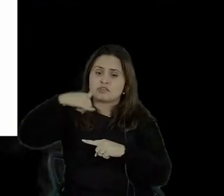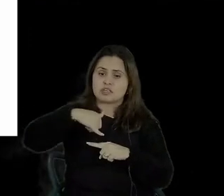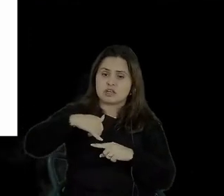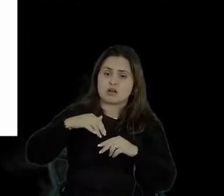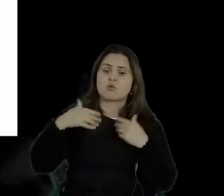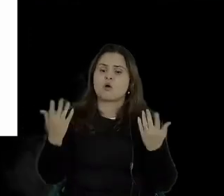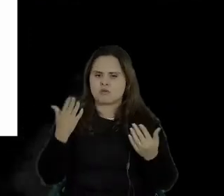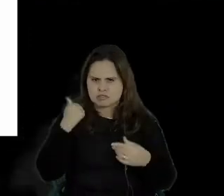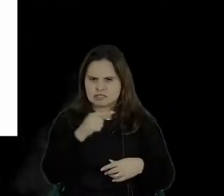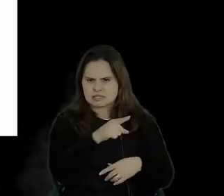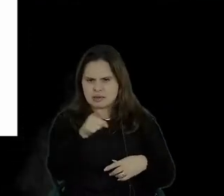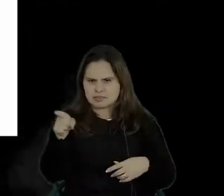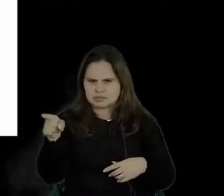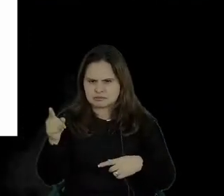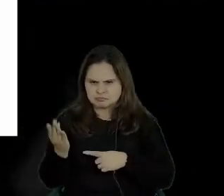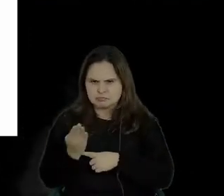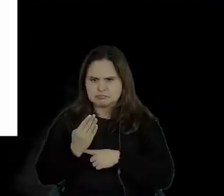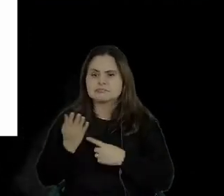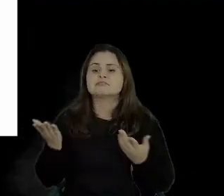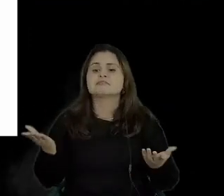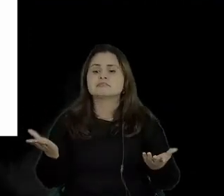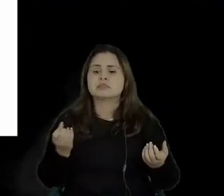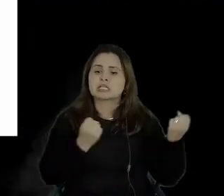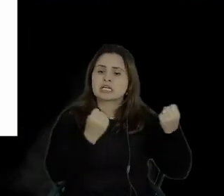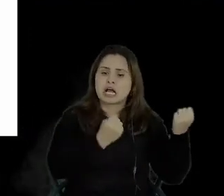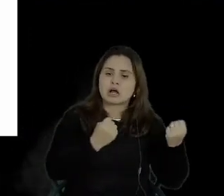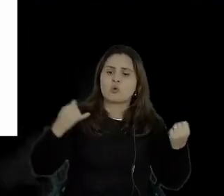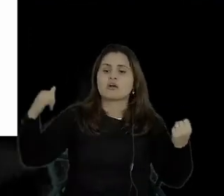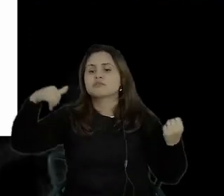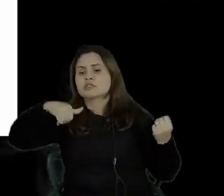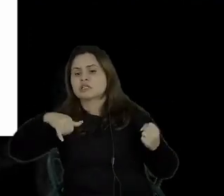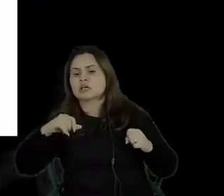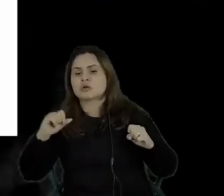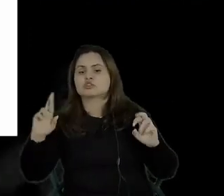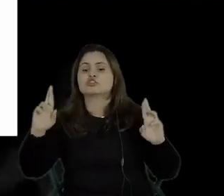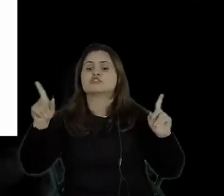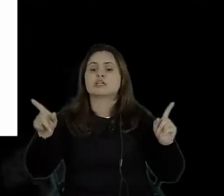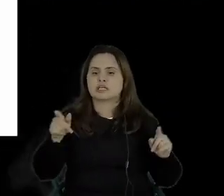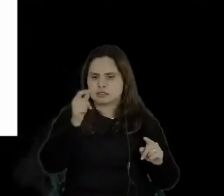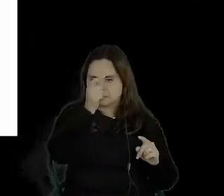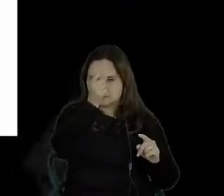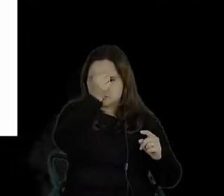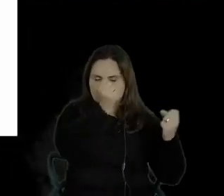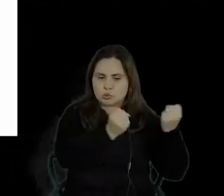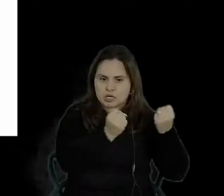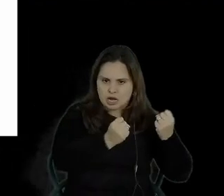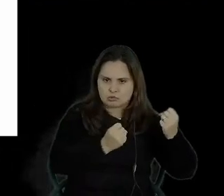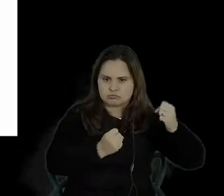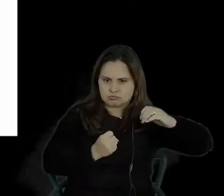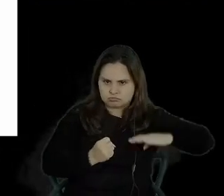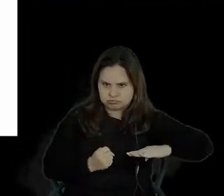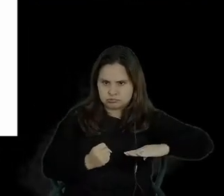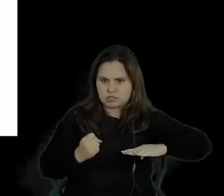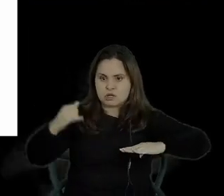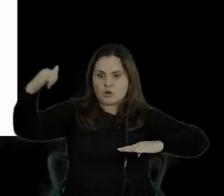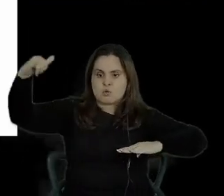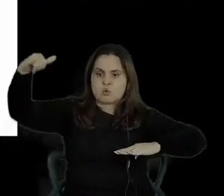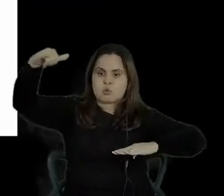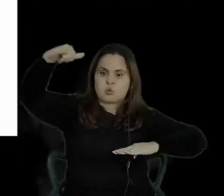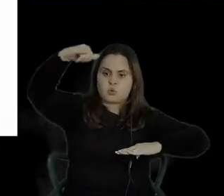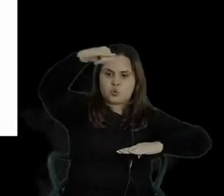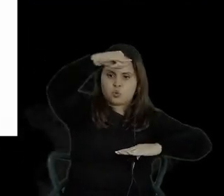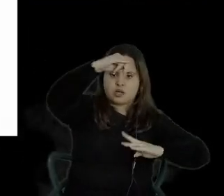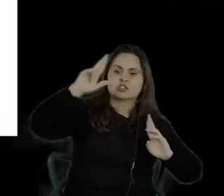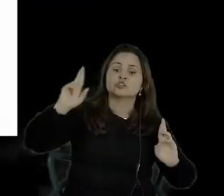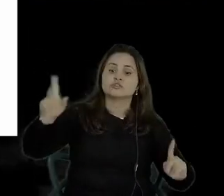aqui consegue me ajudar? Qual é a diferença de um carro e de um avião? O carro ele anda, o avião voa. A diferença, na verdade, um